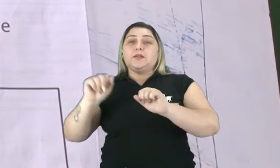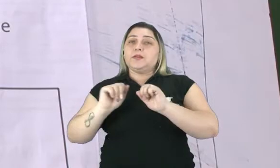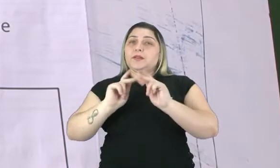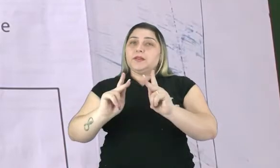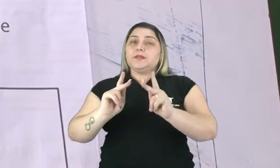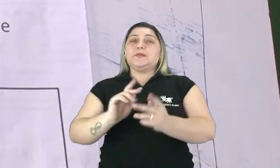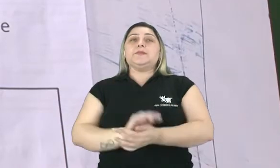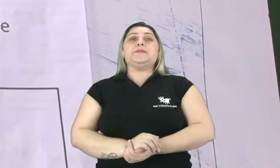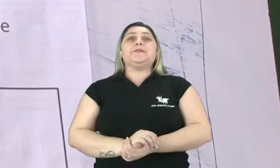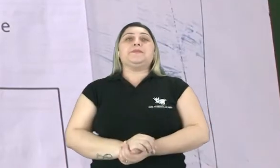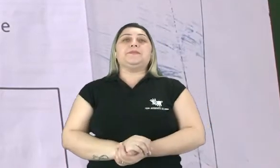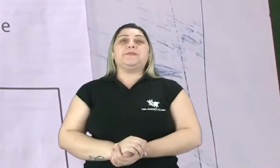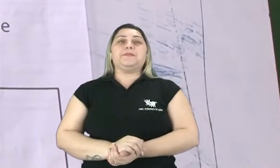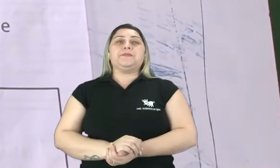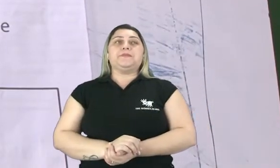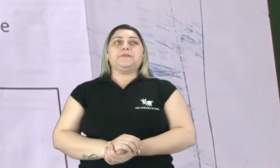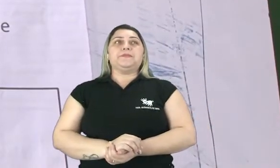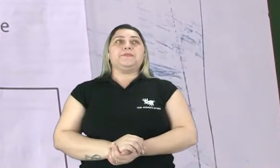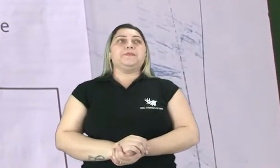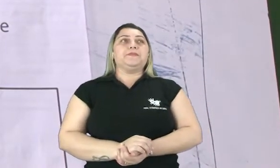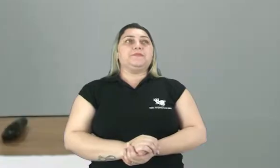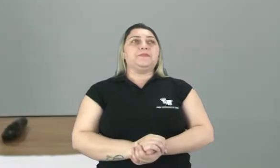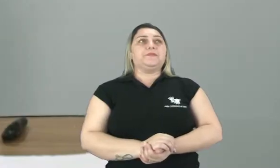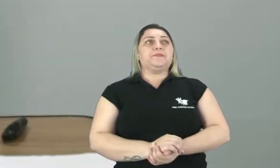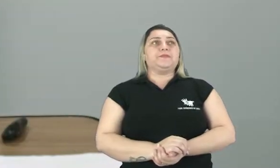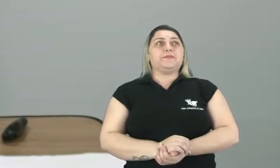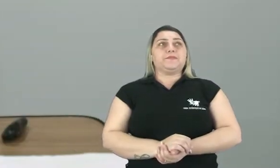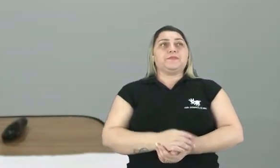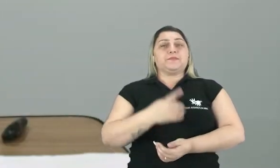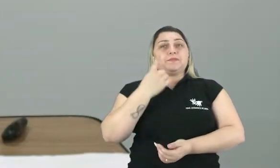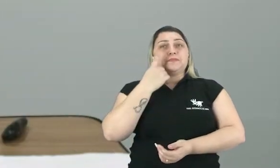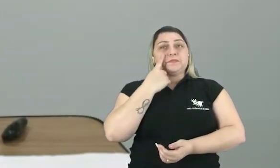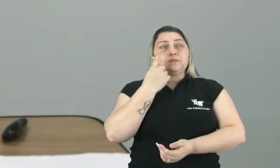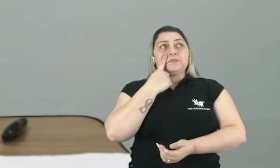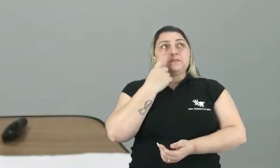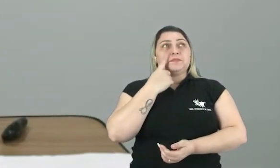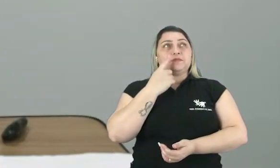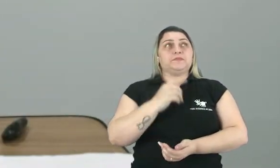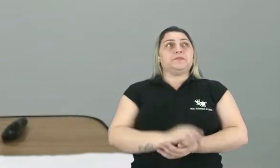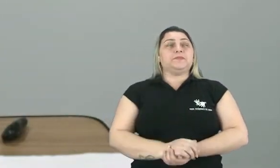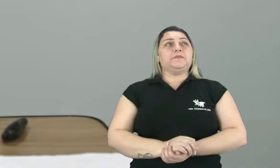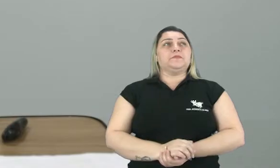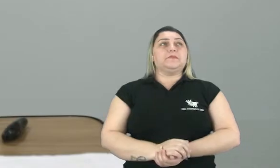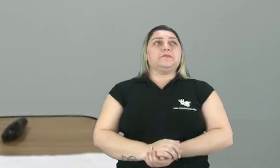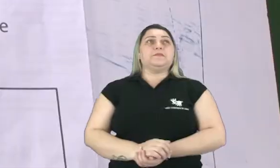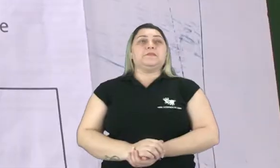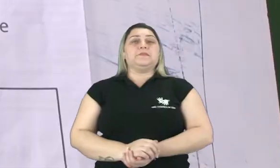ok? Para a gente retratar um pouco o assunto aí. Olha só outra situação aqui.